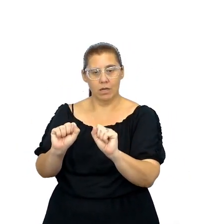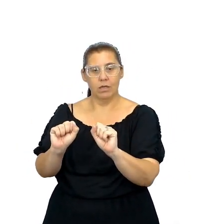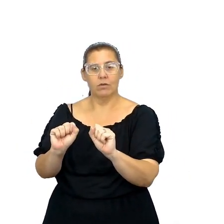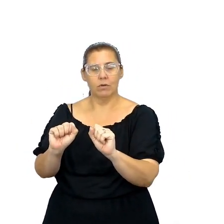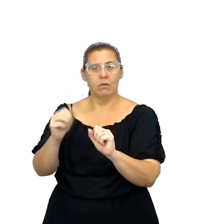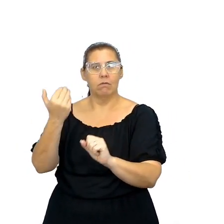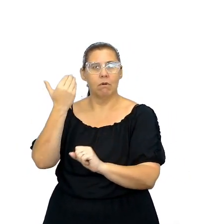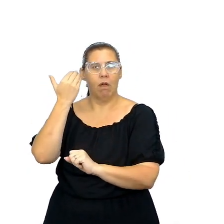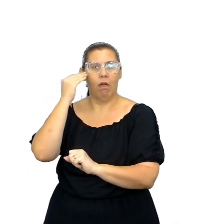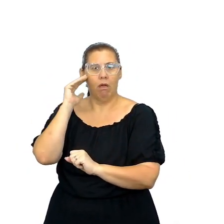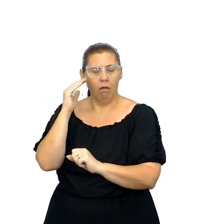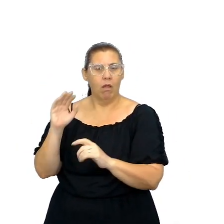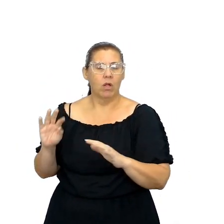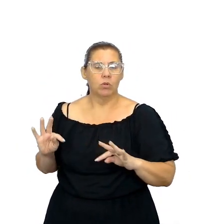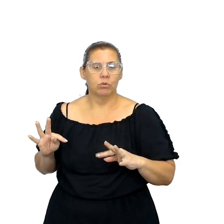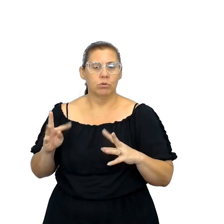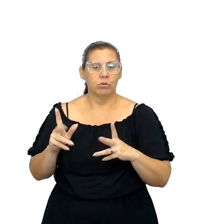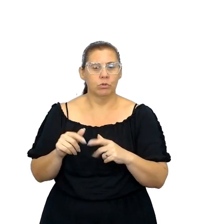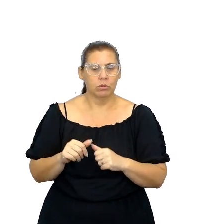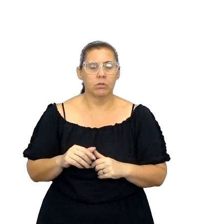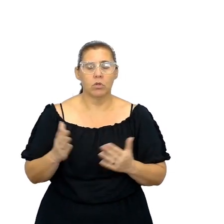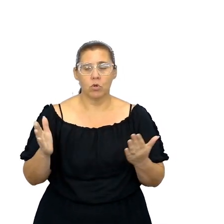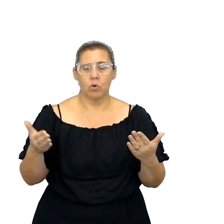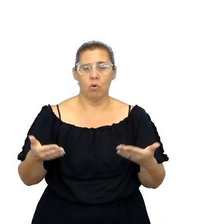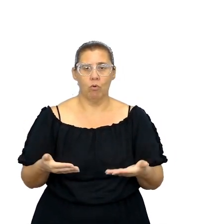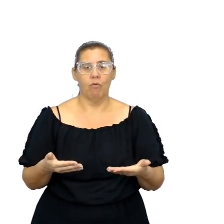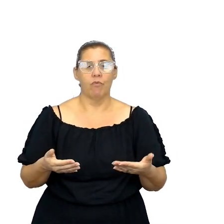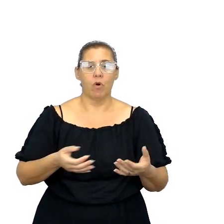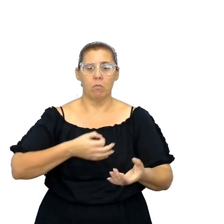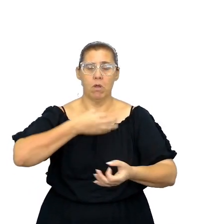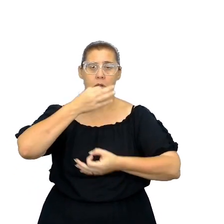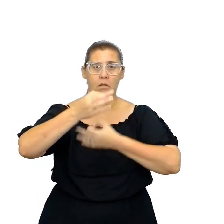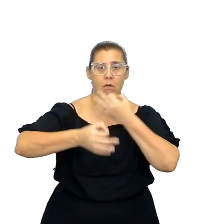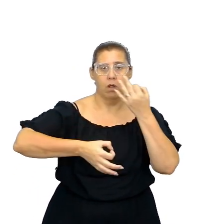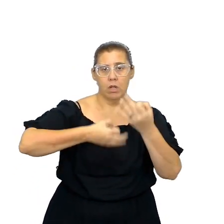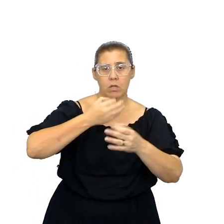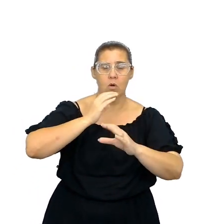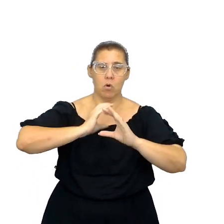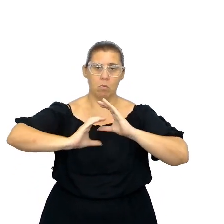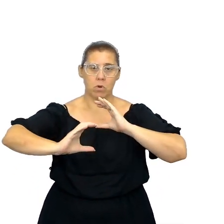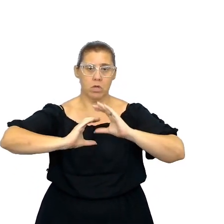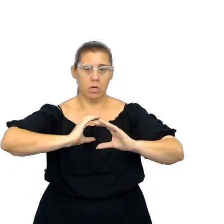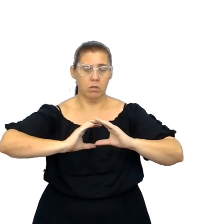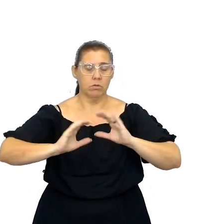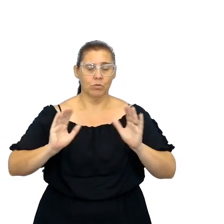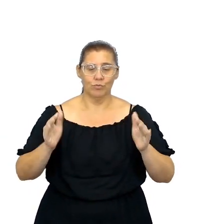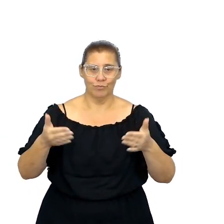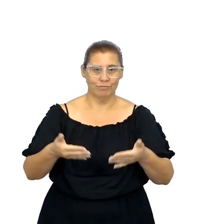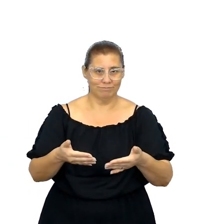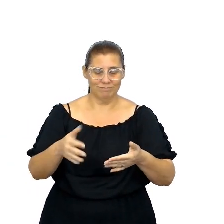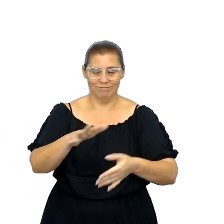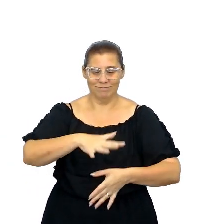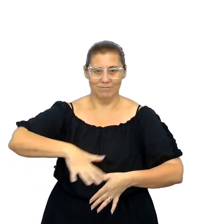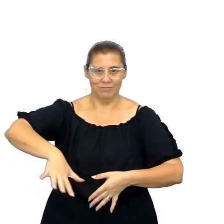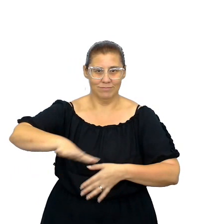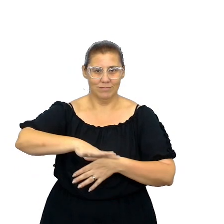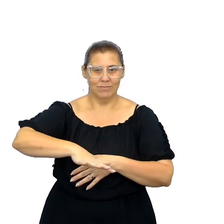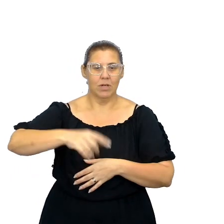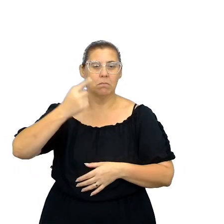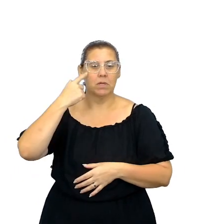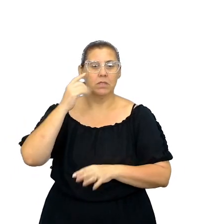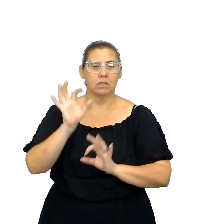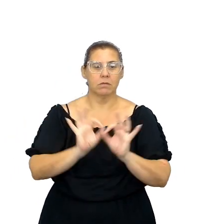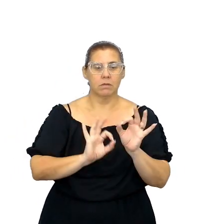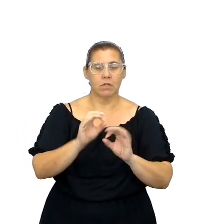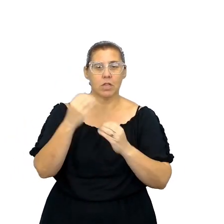a comunidade escolar, tendo por foco a argumentação, a situação comunicativa e o público-alvo. Quando pensamos na